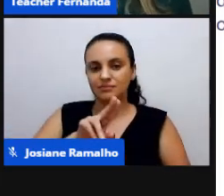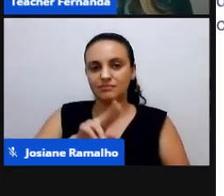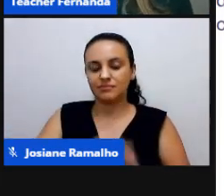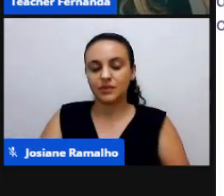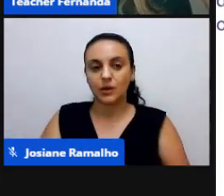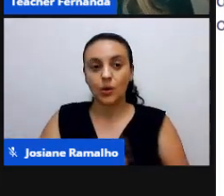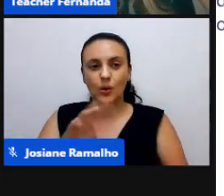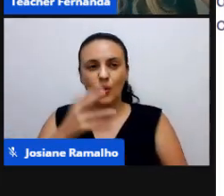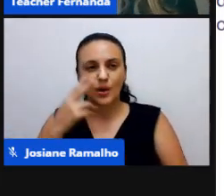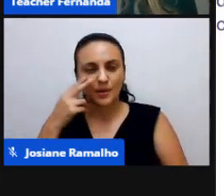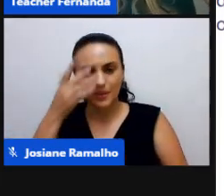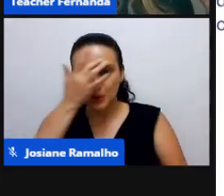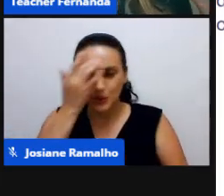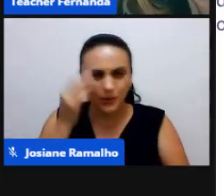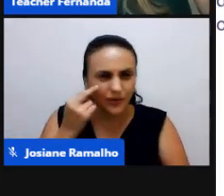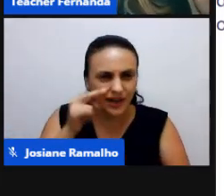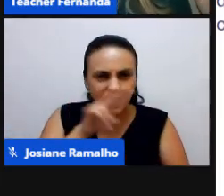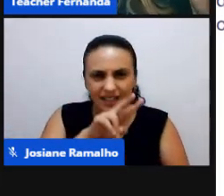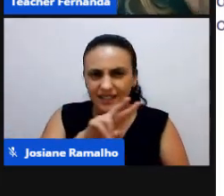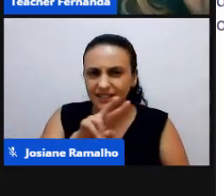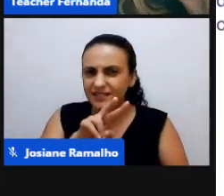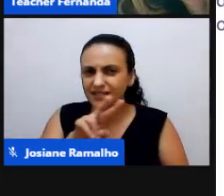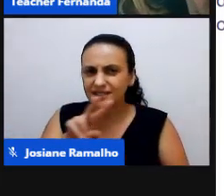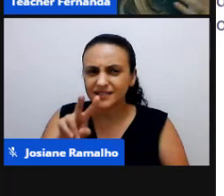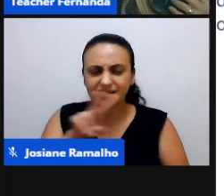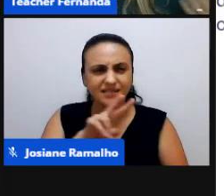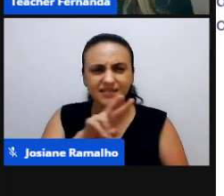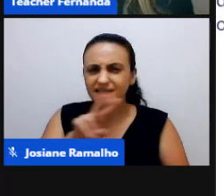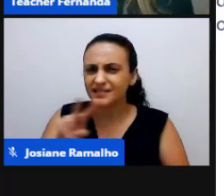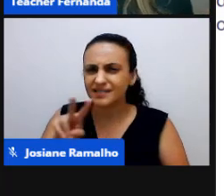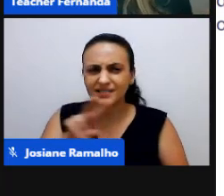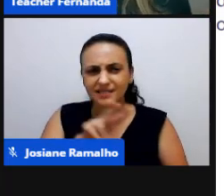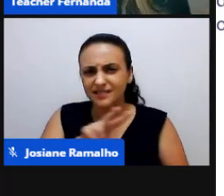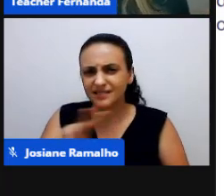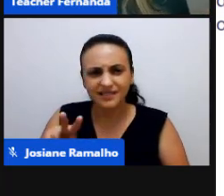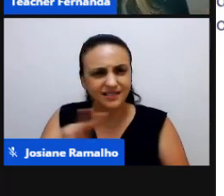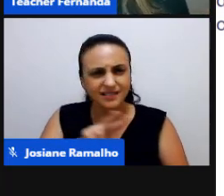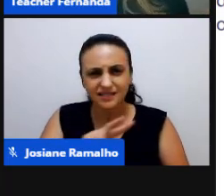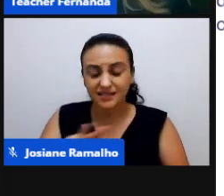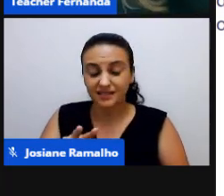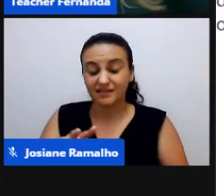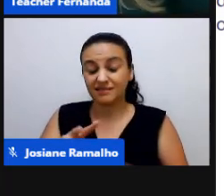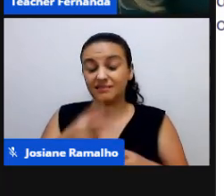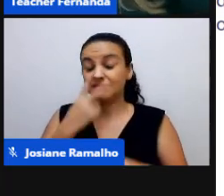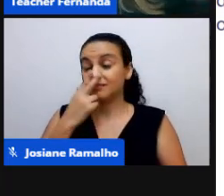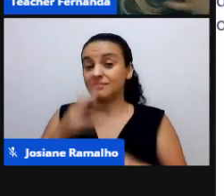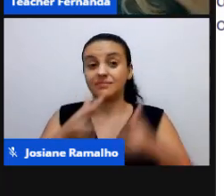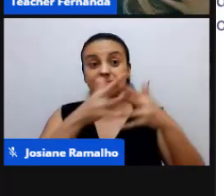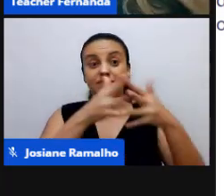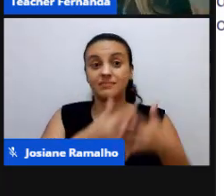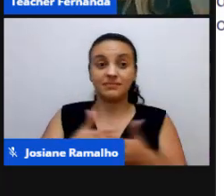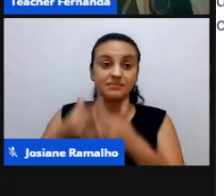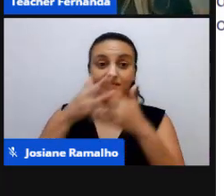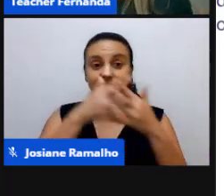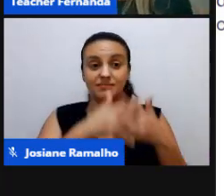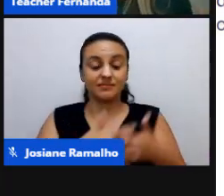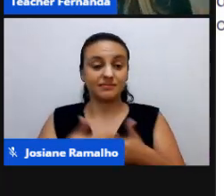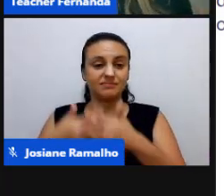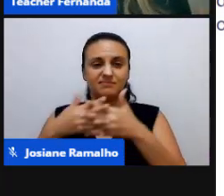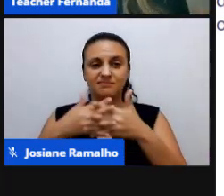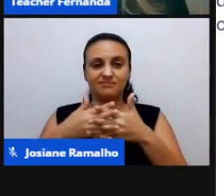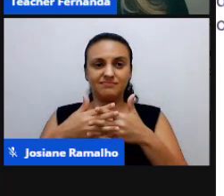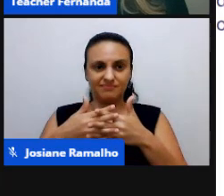leitor, como ele vai começar a ler isso? Não tem um espaço para ele respirar, é o que a gente chama, é uma apresentação que não tem